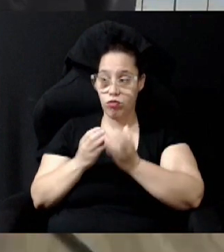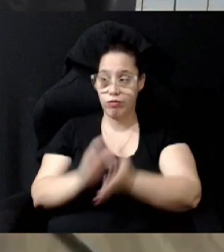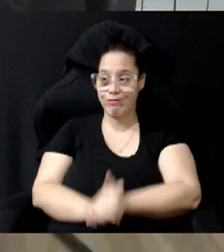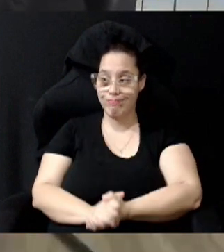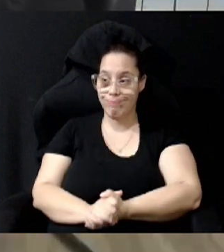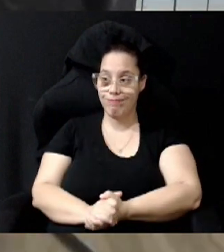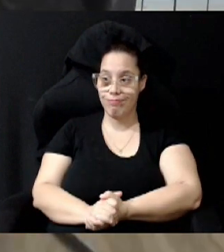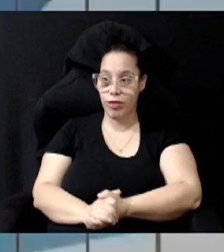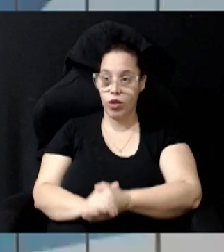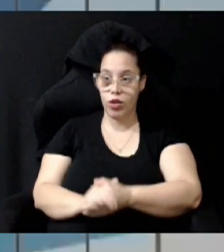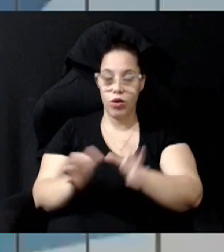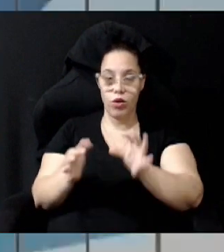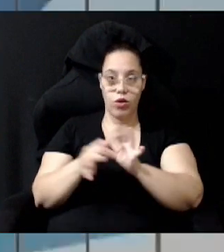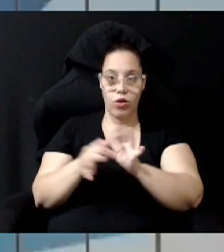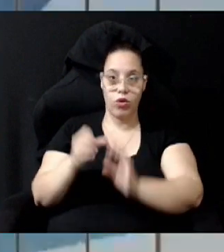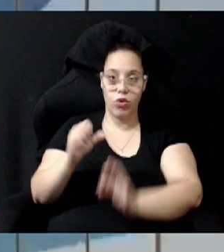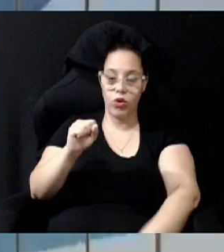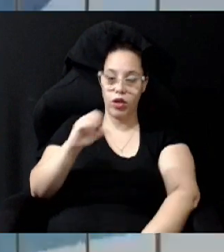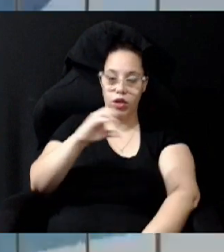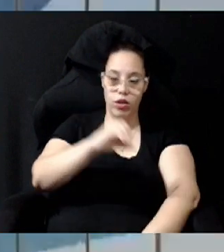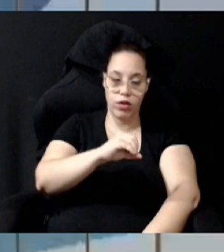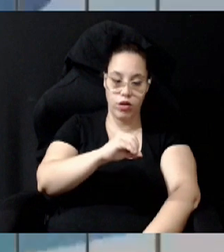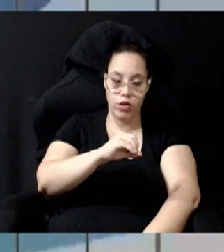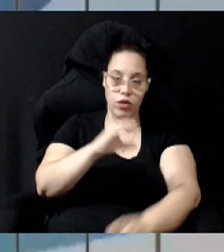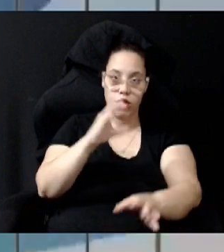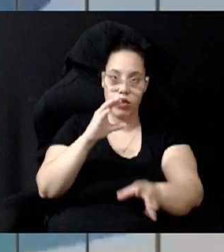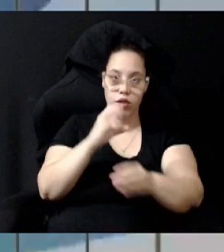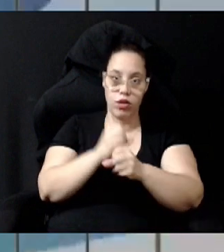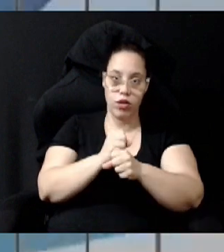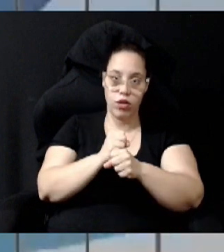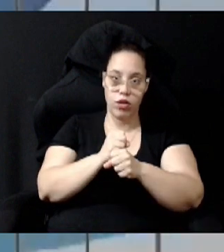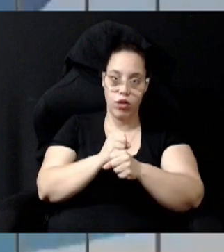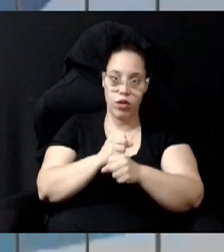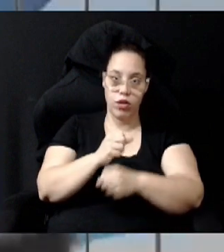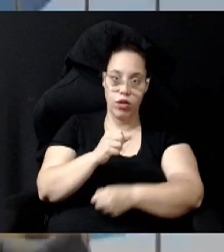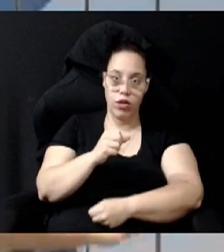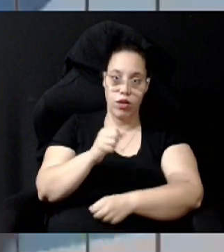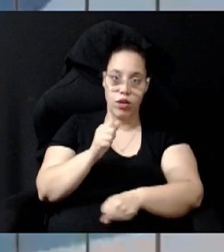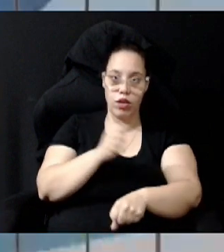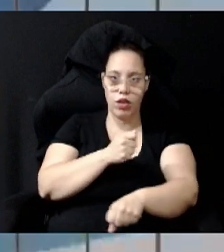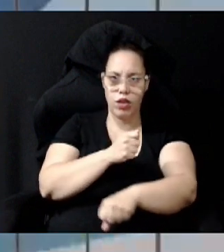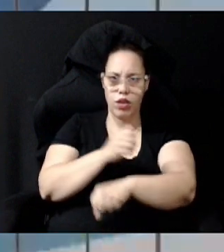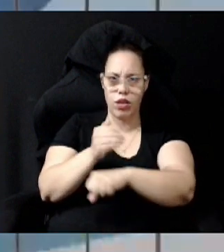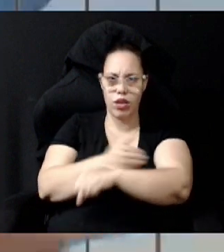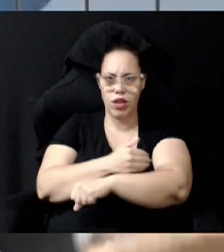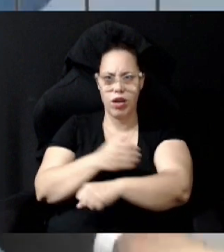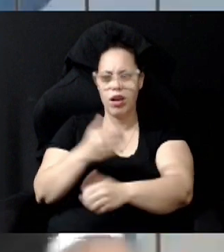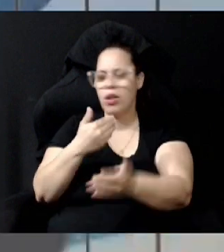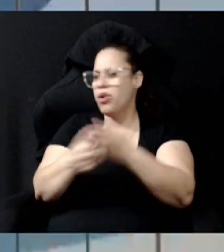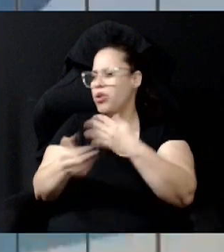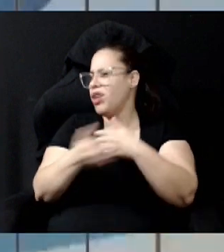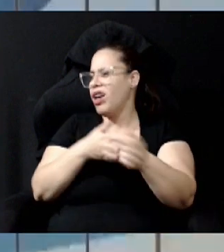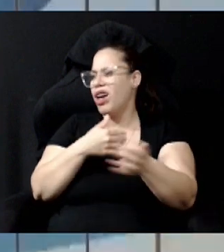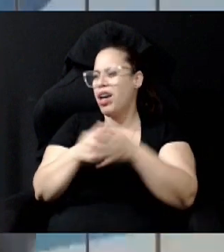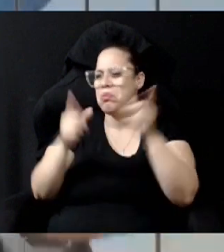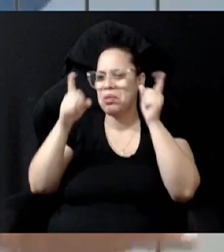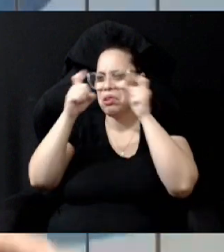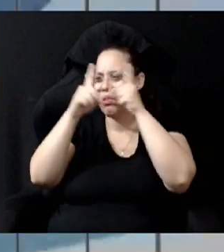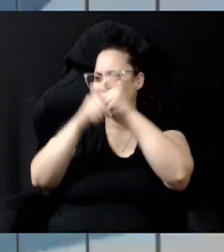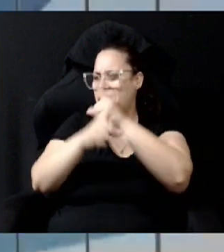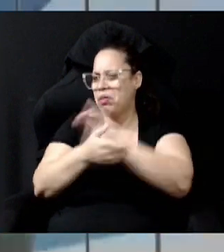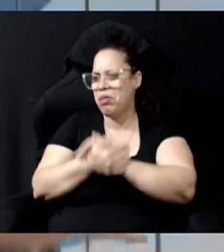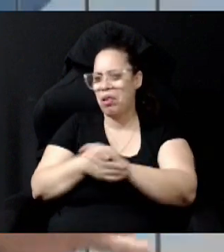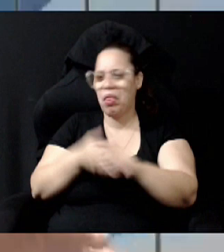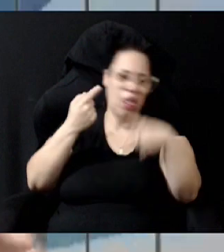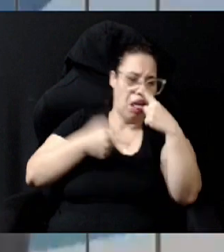Fechou, isso em 89, fechou o Congresso em 1891, deu um golpe de Estado. Isso aqui não serve, muito complicado, esse negócio de debate,